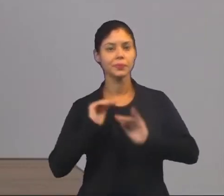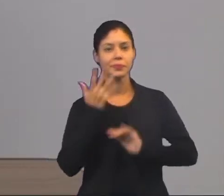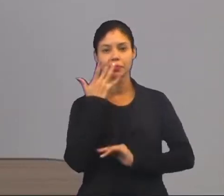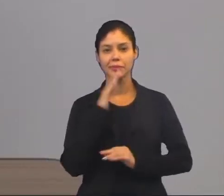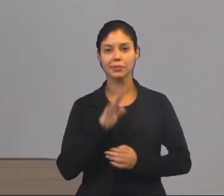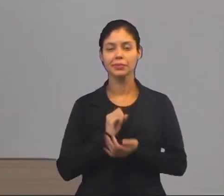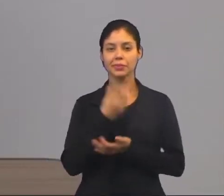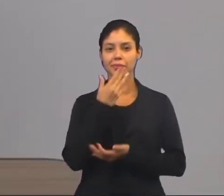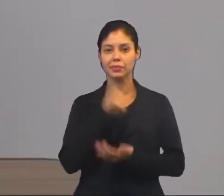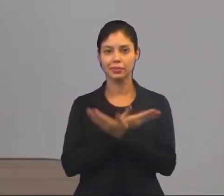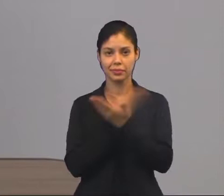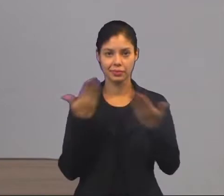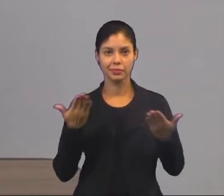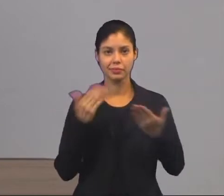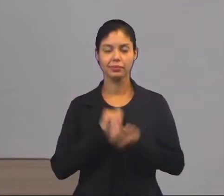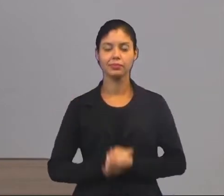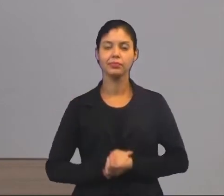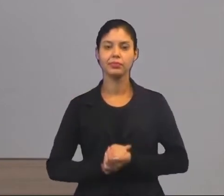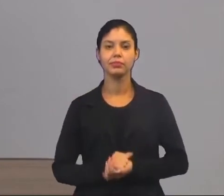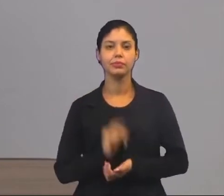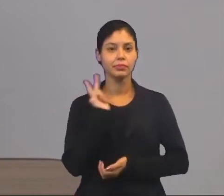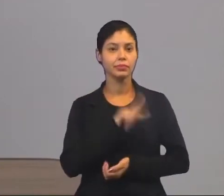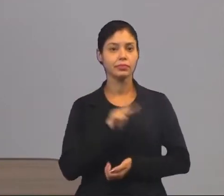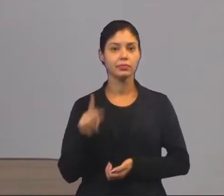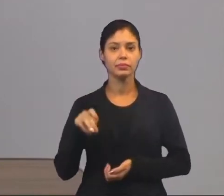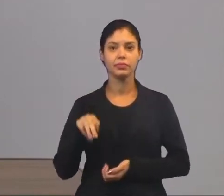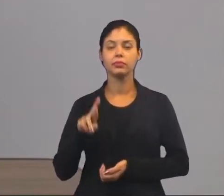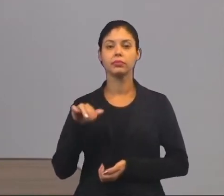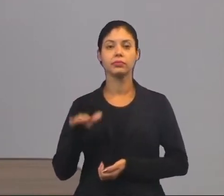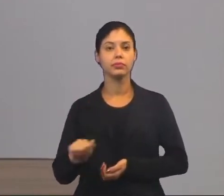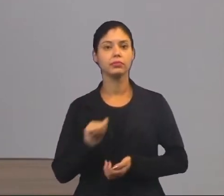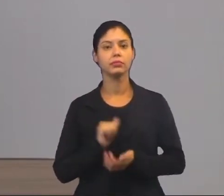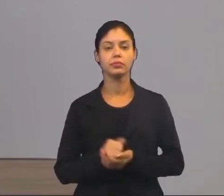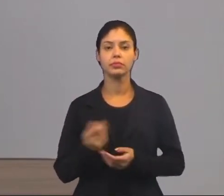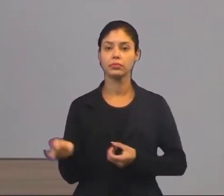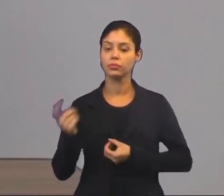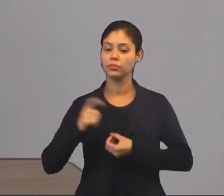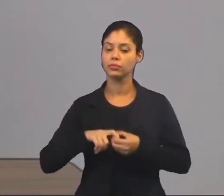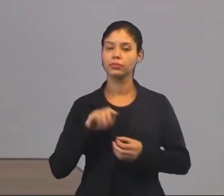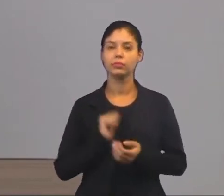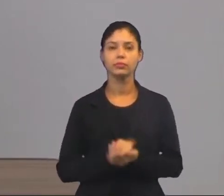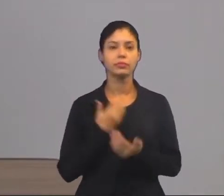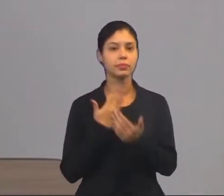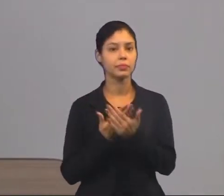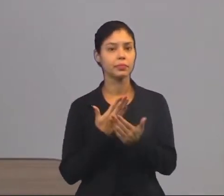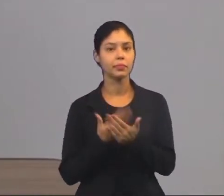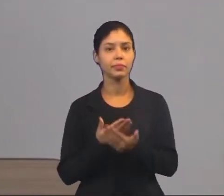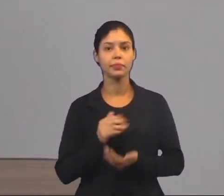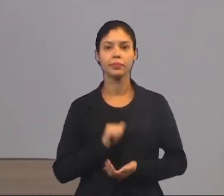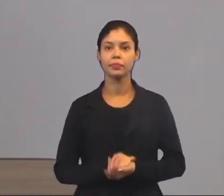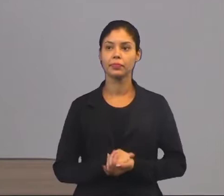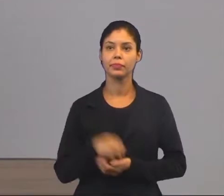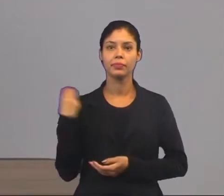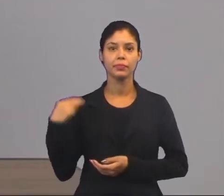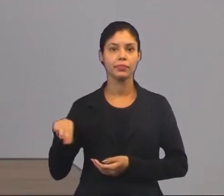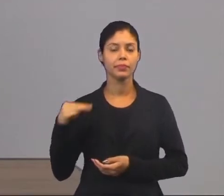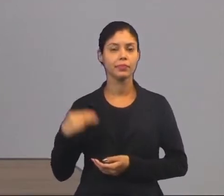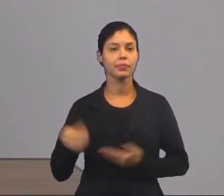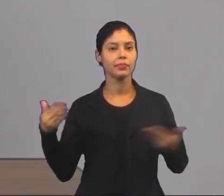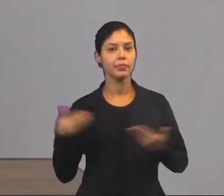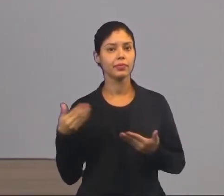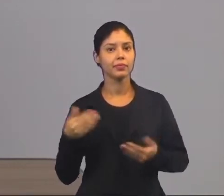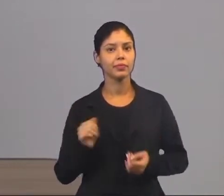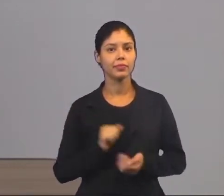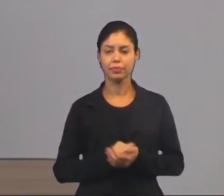Olá, criança, tudo bem com você? Eu sou a professora Marina, estamos aqui de volta para a nossa aula de matemática. Hoje eu